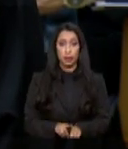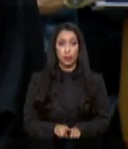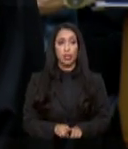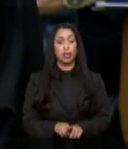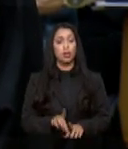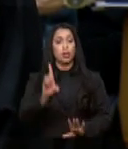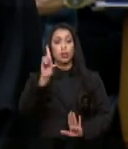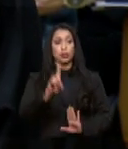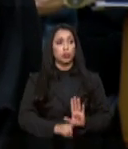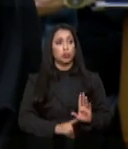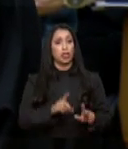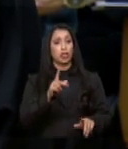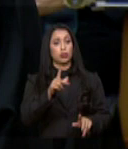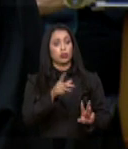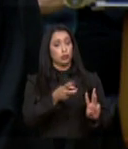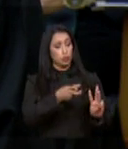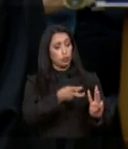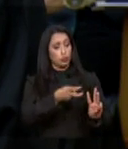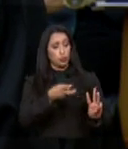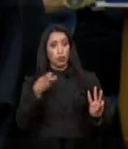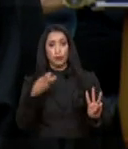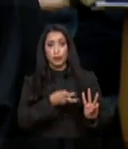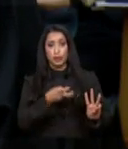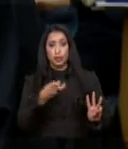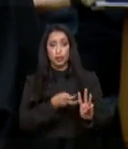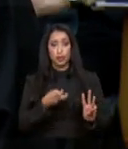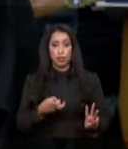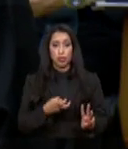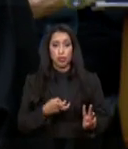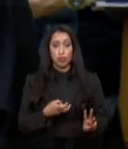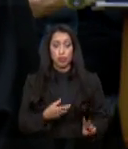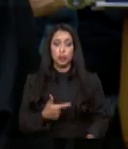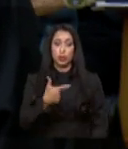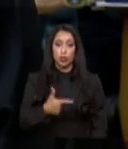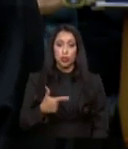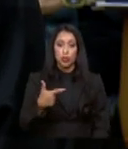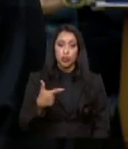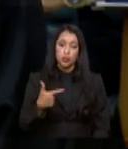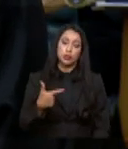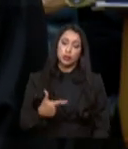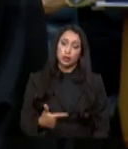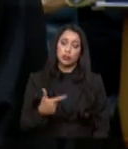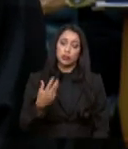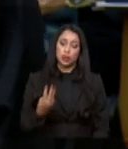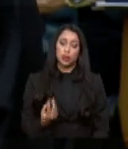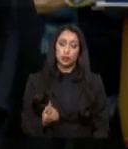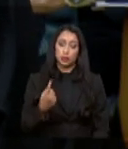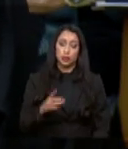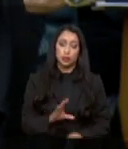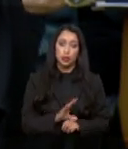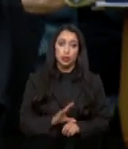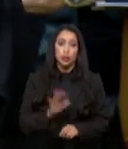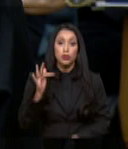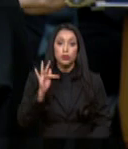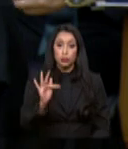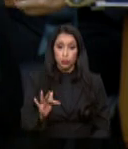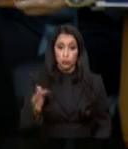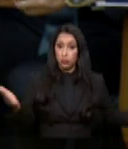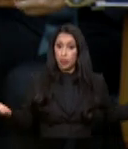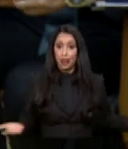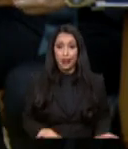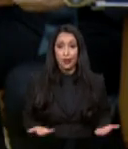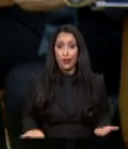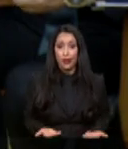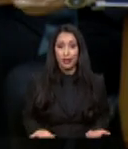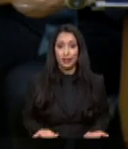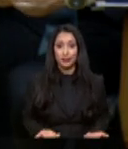povos indígenas, do 231 da Constituição. O futuro já chegou. E por quanto tempo